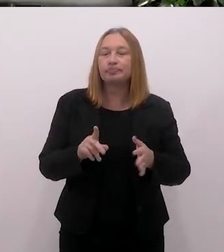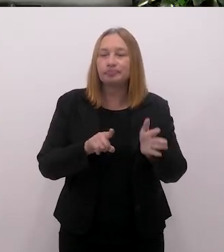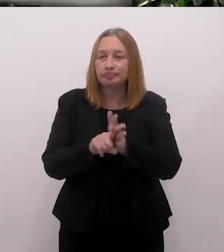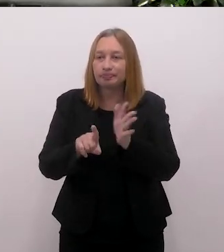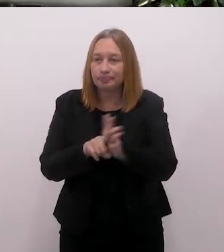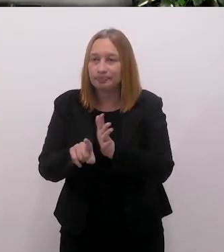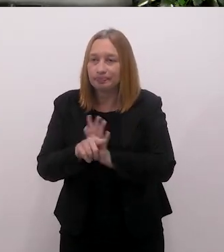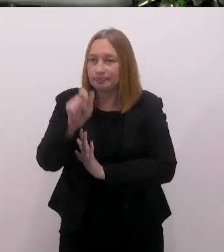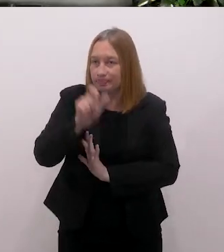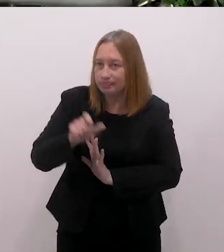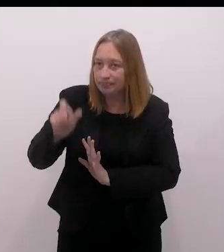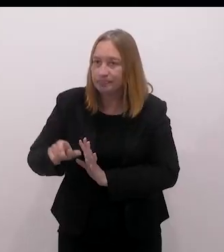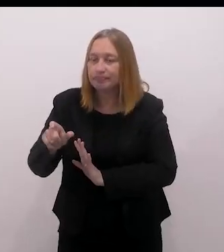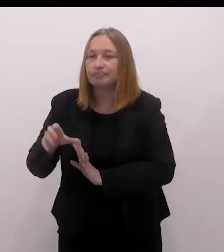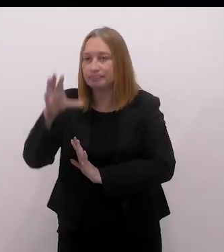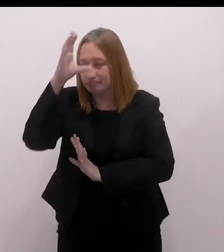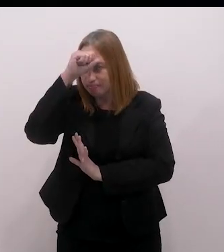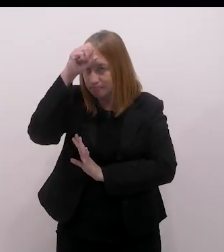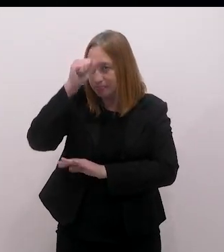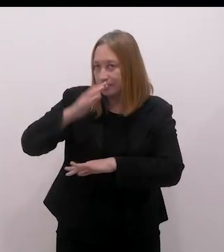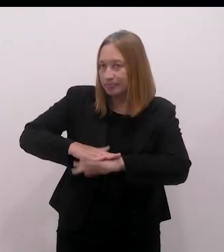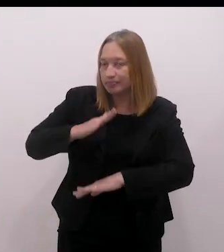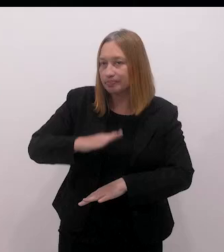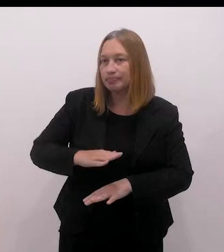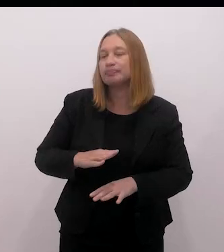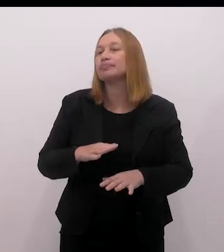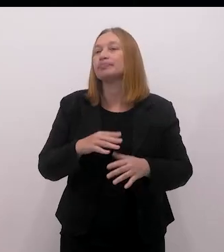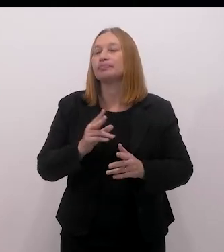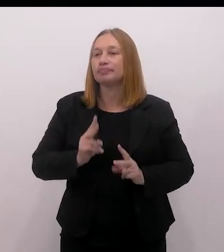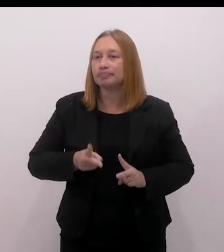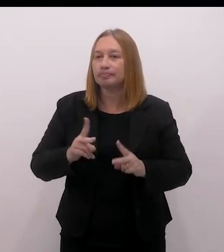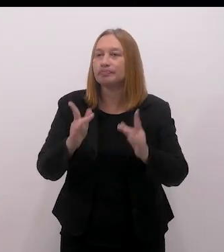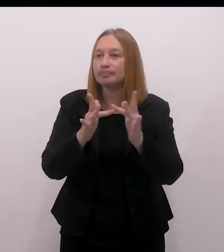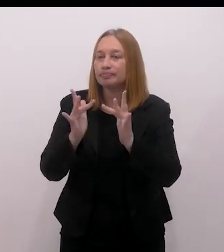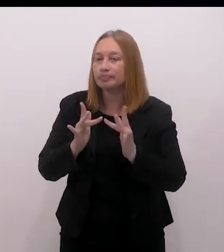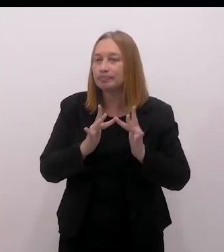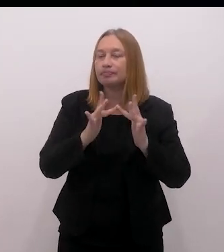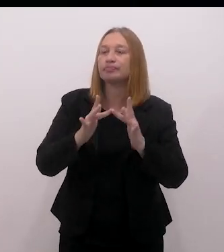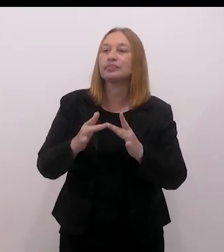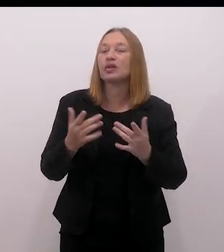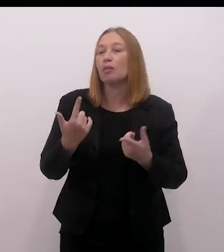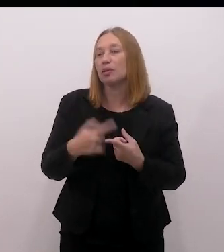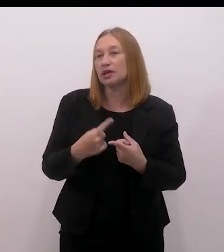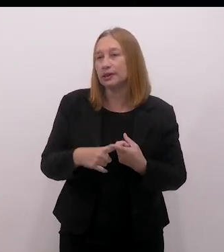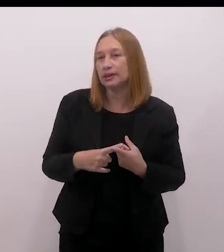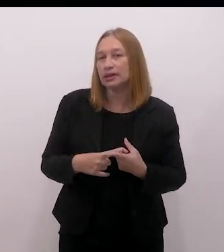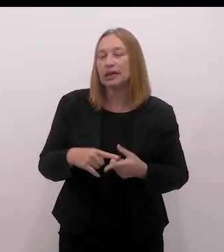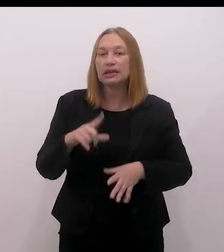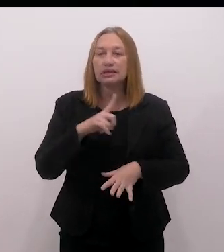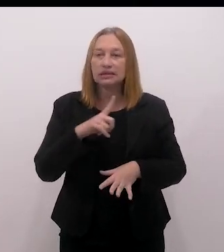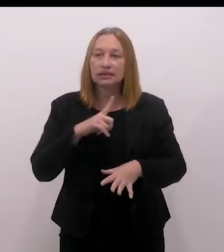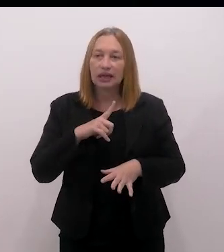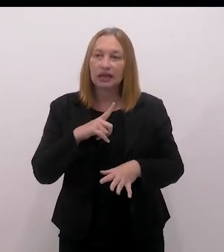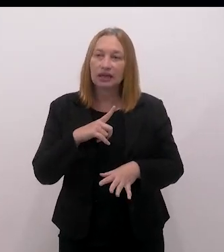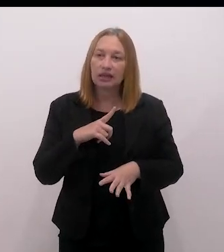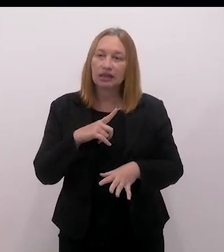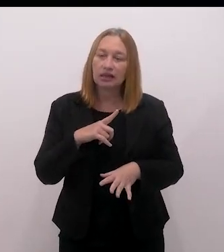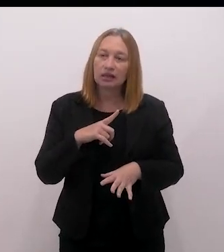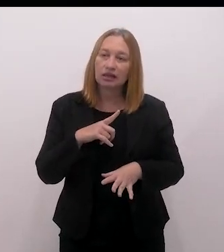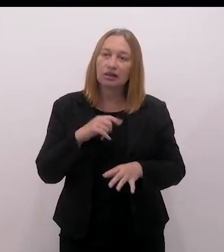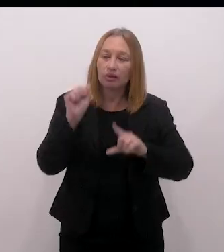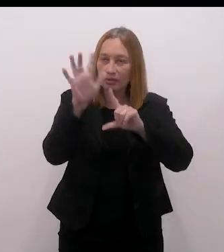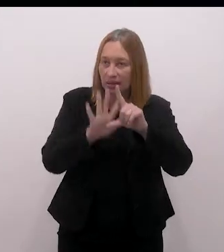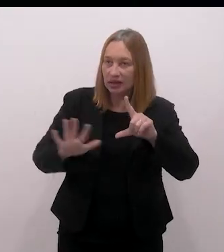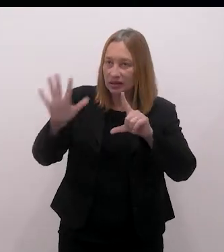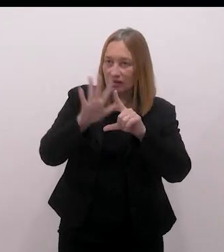com os universitários para aprender a mexer melhor e tento me mover da melhor forma. Porque, assim, se teve uma